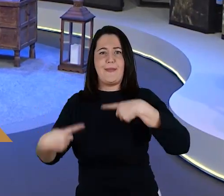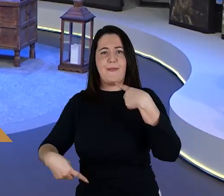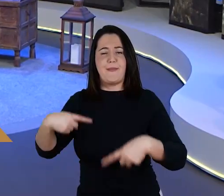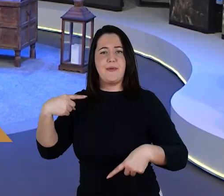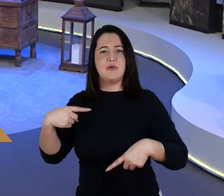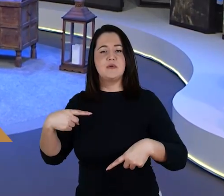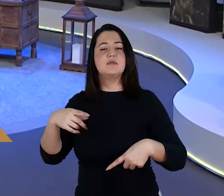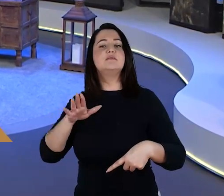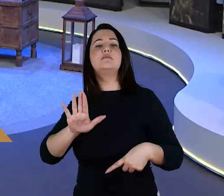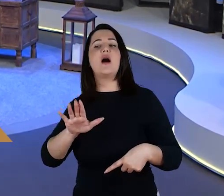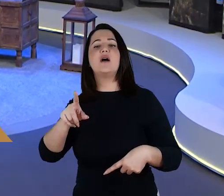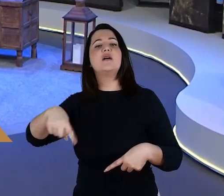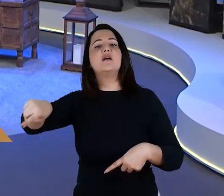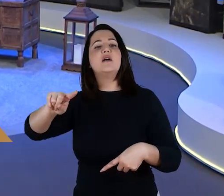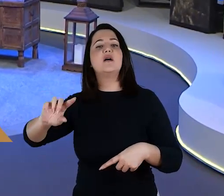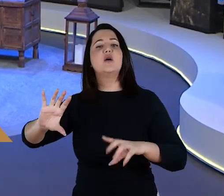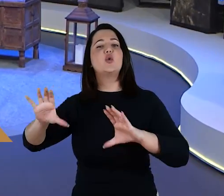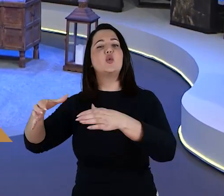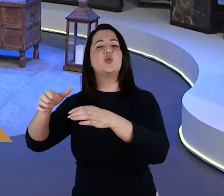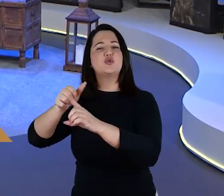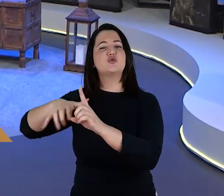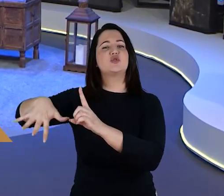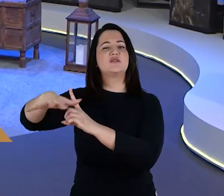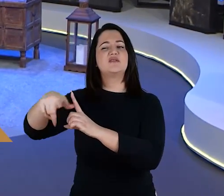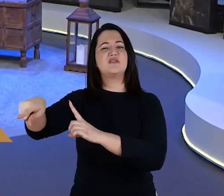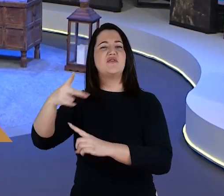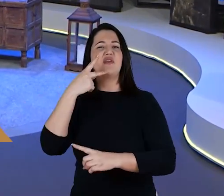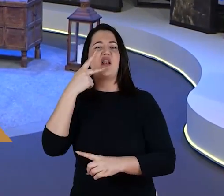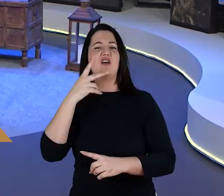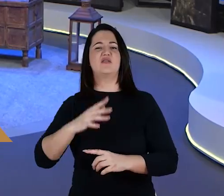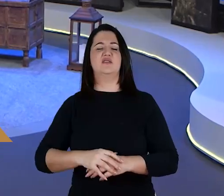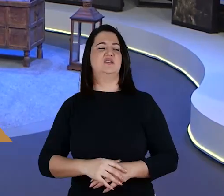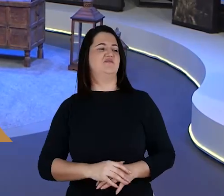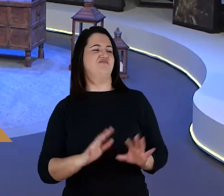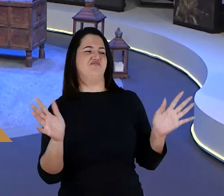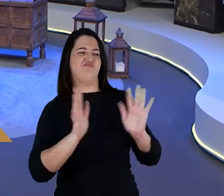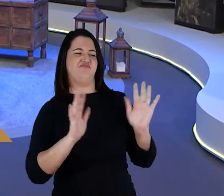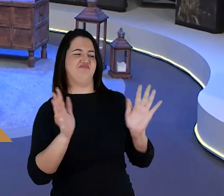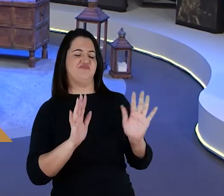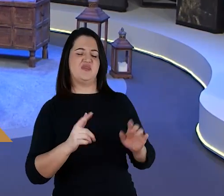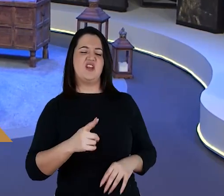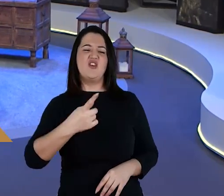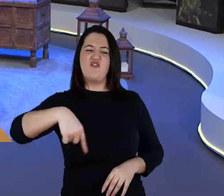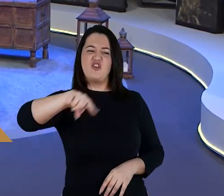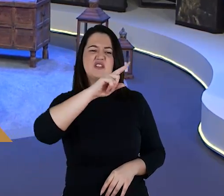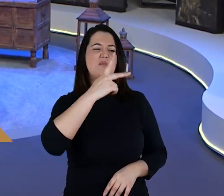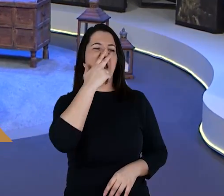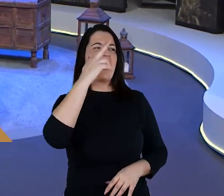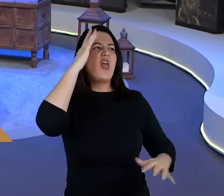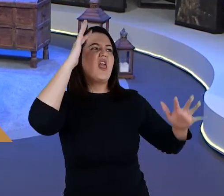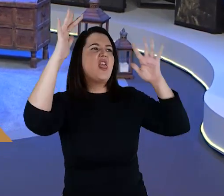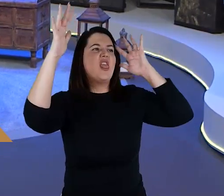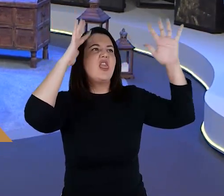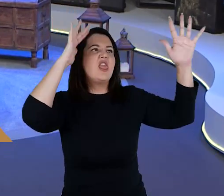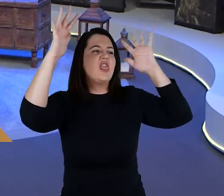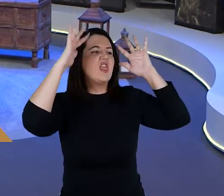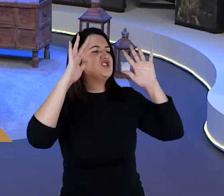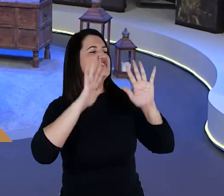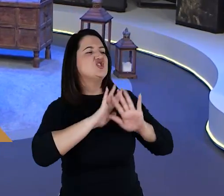na época, chegou até a vir a público dizendo que a imaginação de todos estava